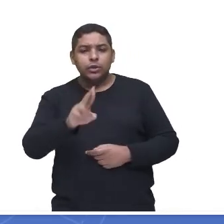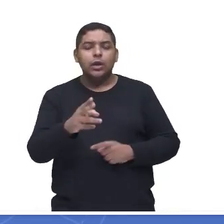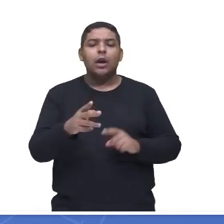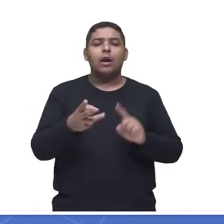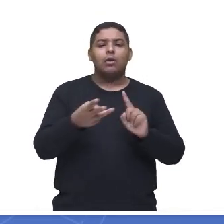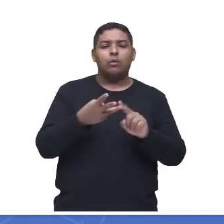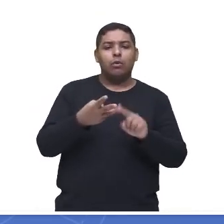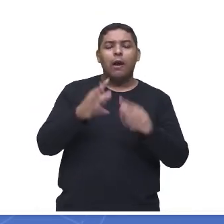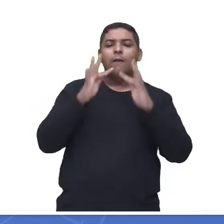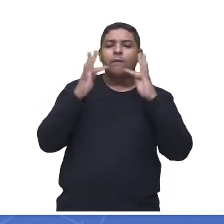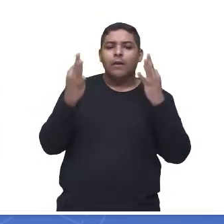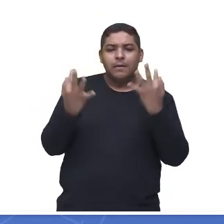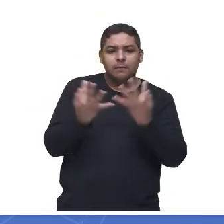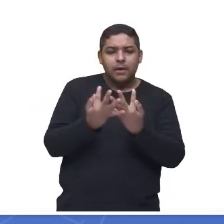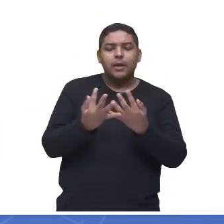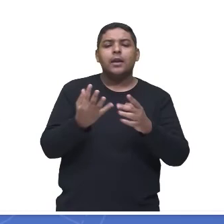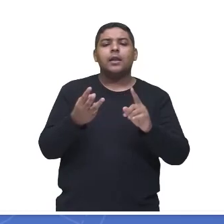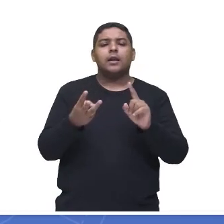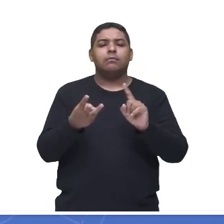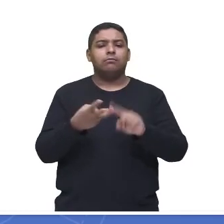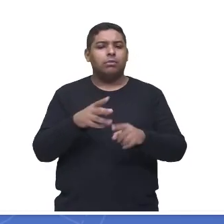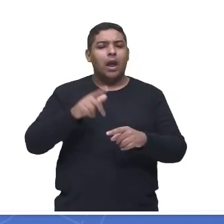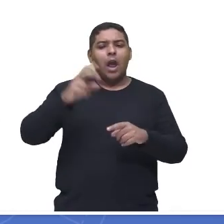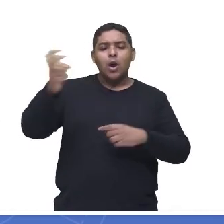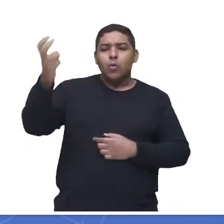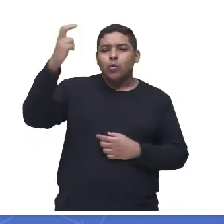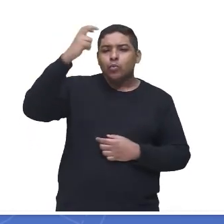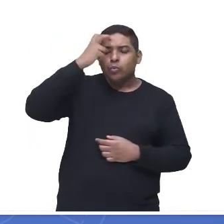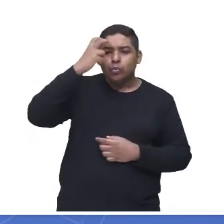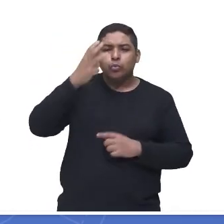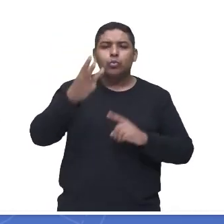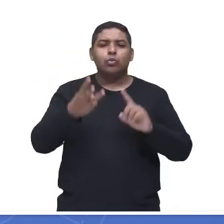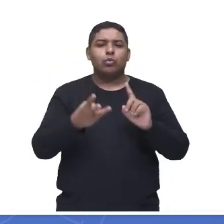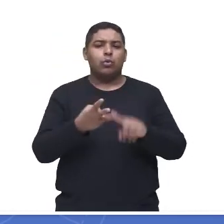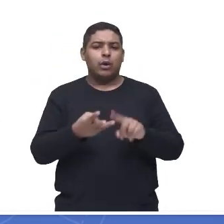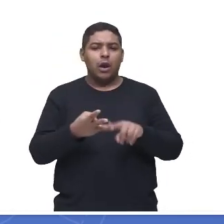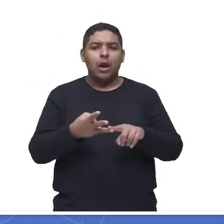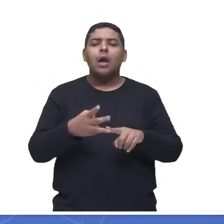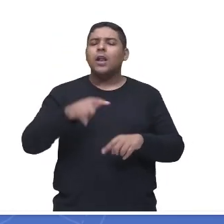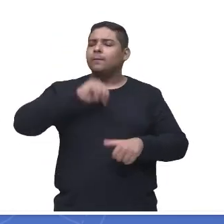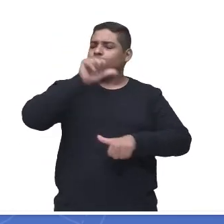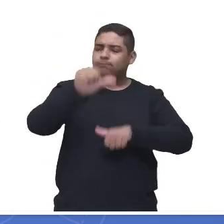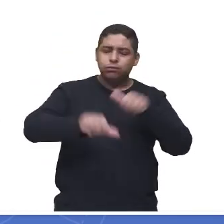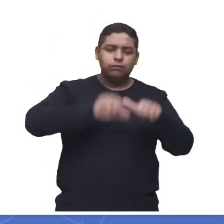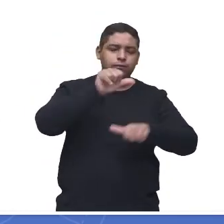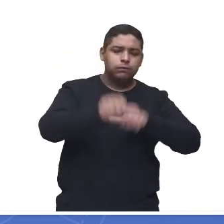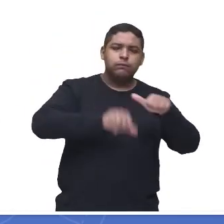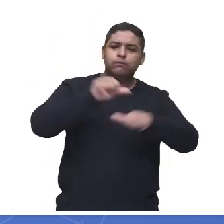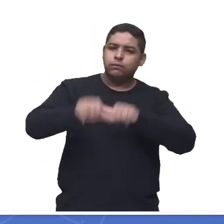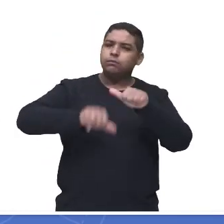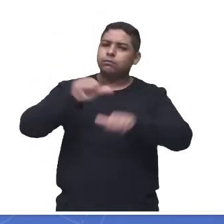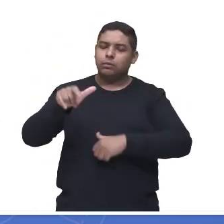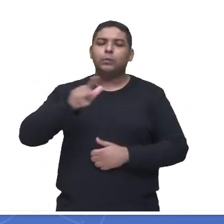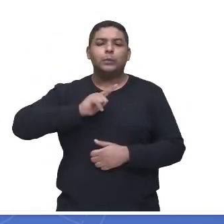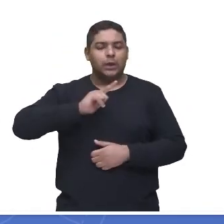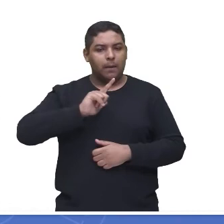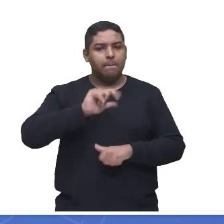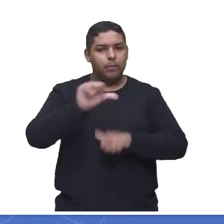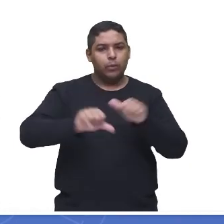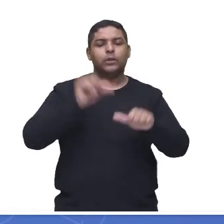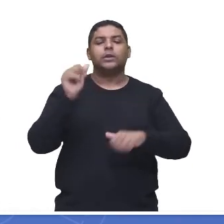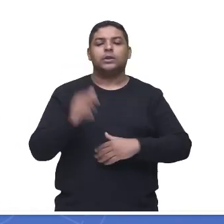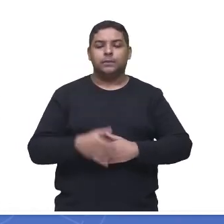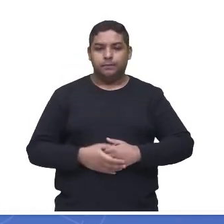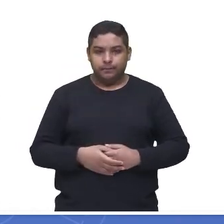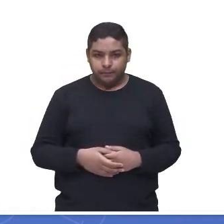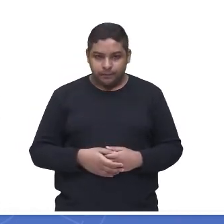né? Em todos os sentidos, né? Na cultura, tudo vai se modificando, tudo vai se transformando. E a